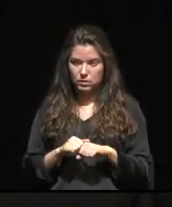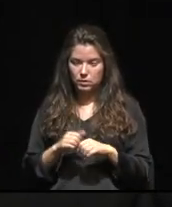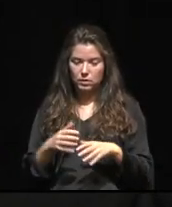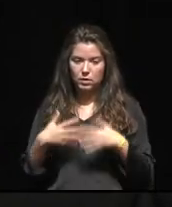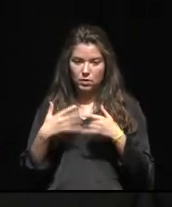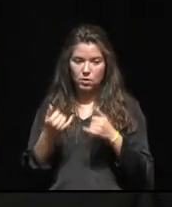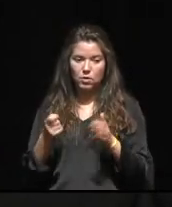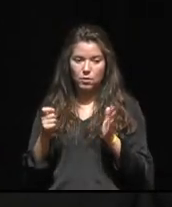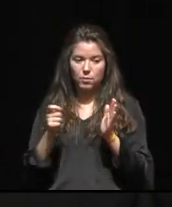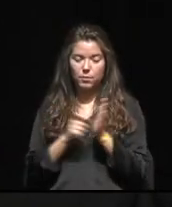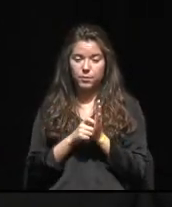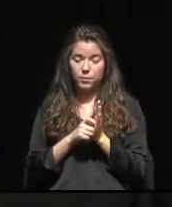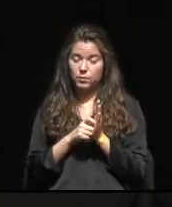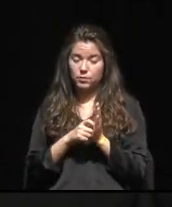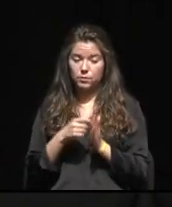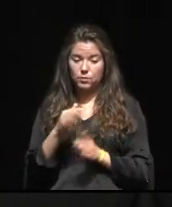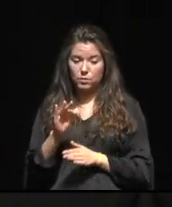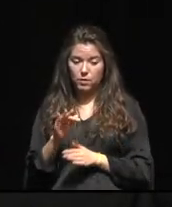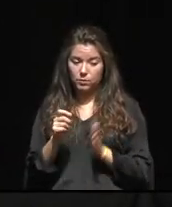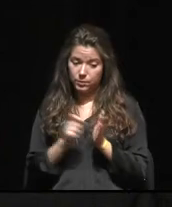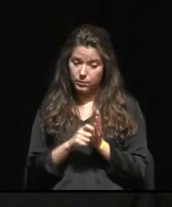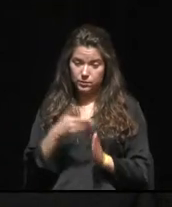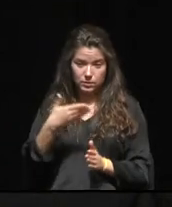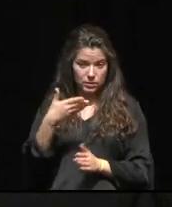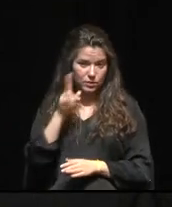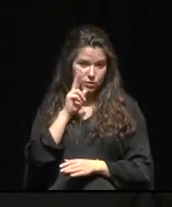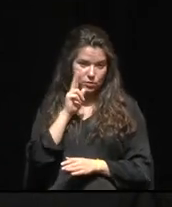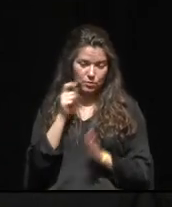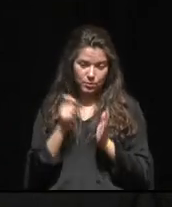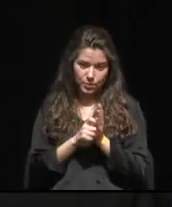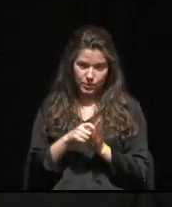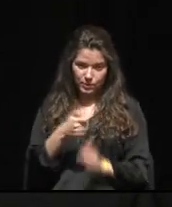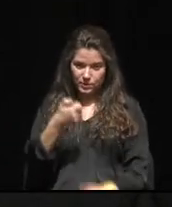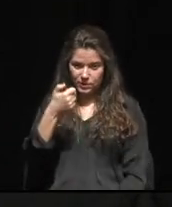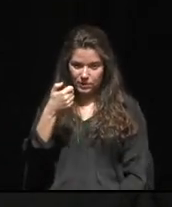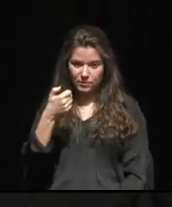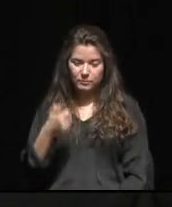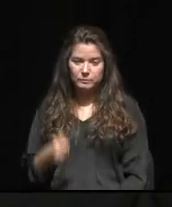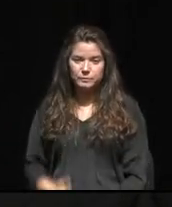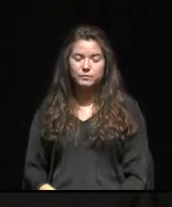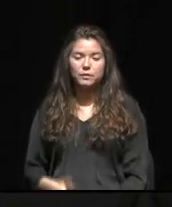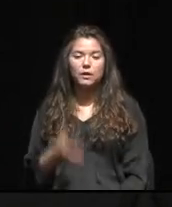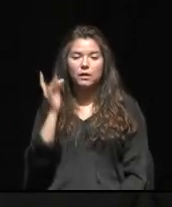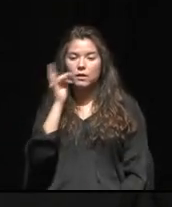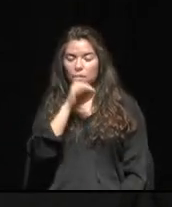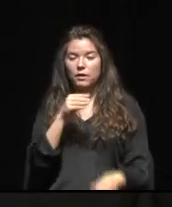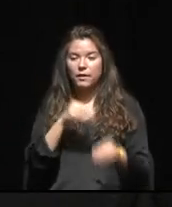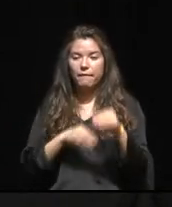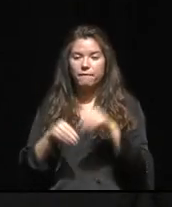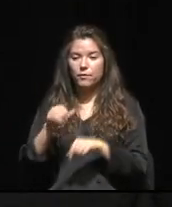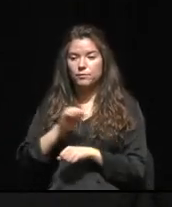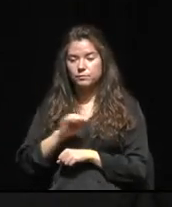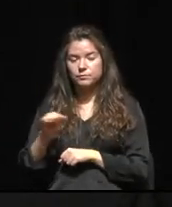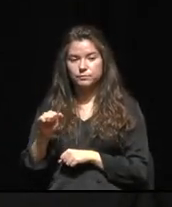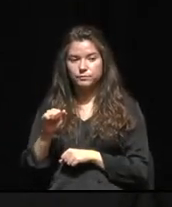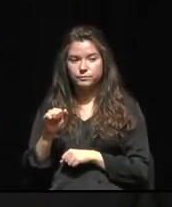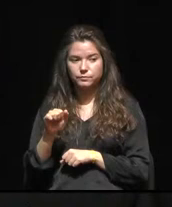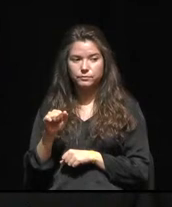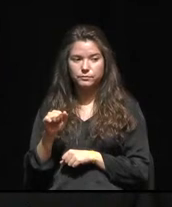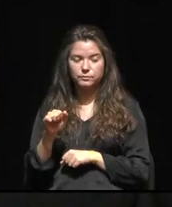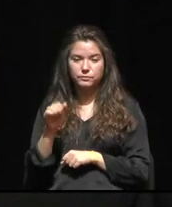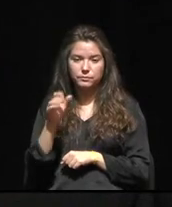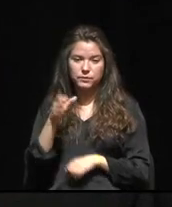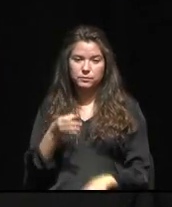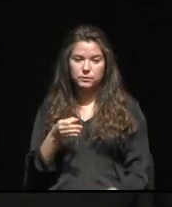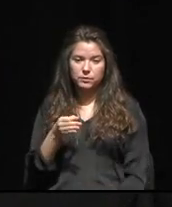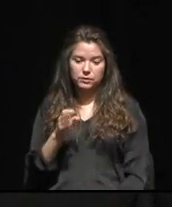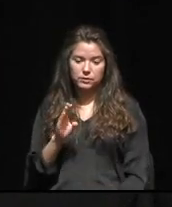votação do ponto quatro eh cinco cinco peço desculpa cinco quem Vota contra